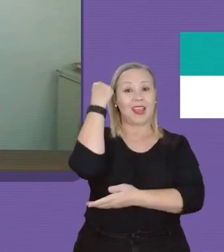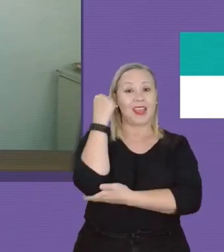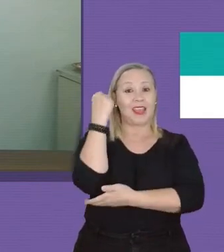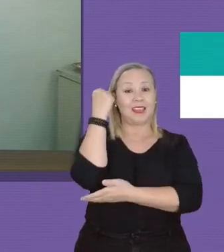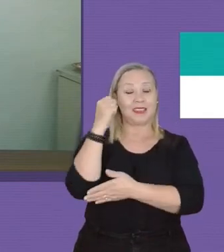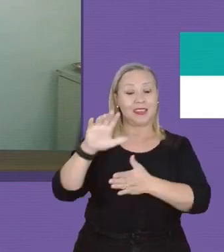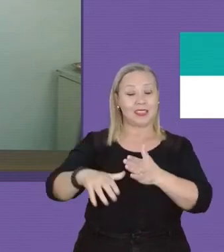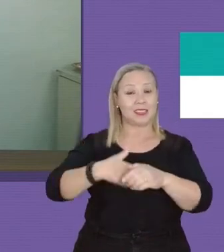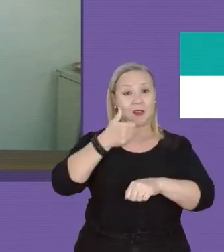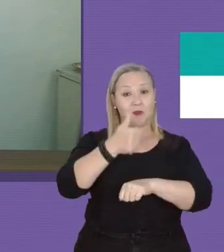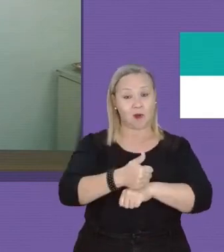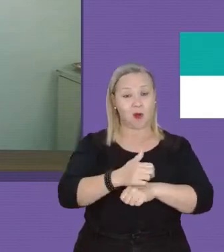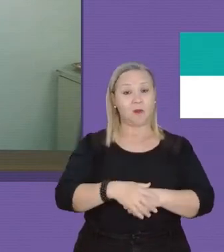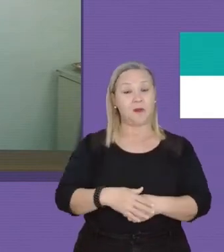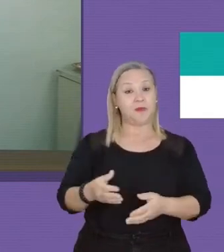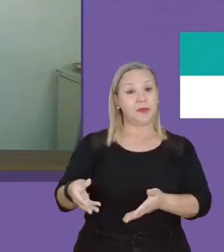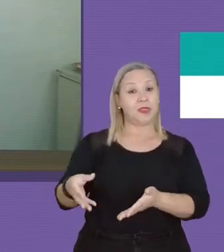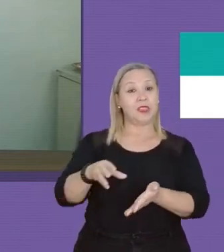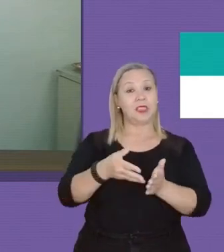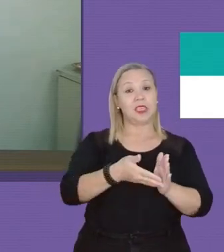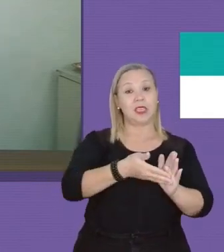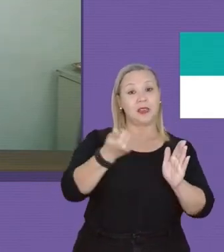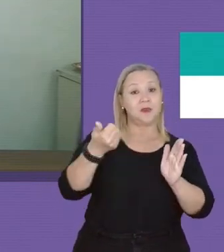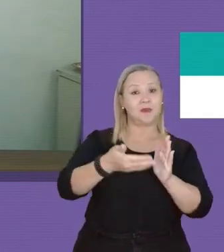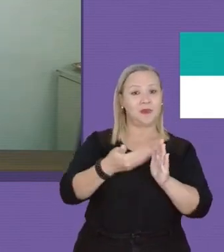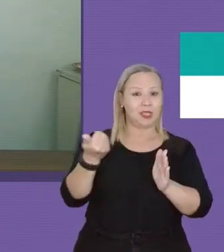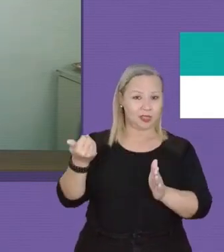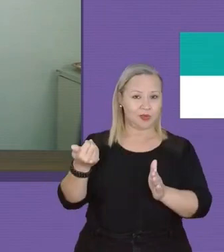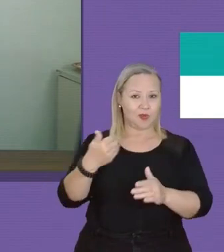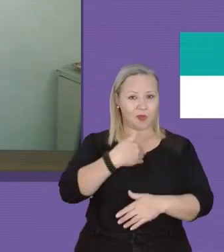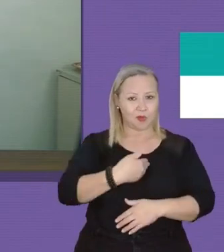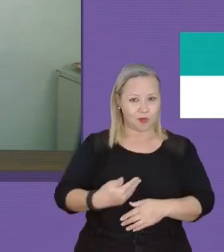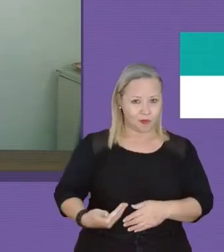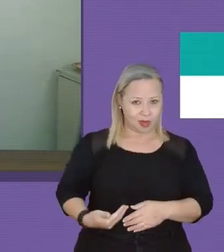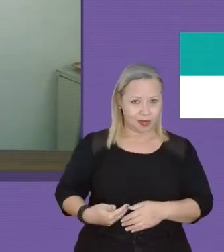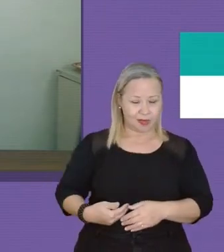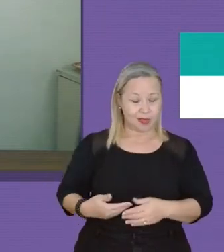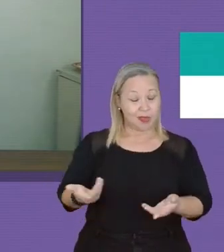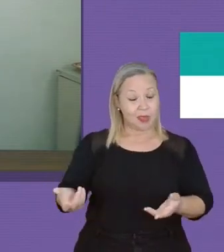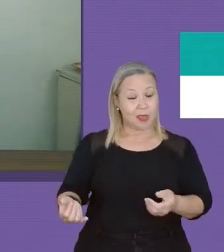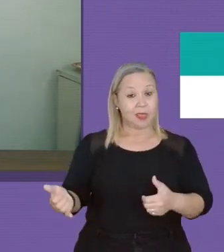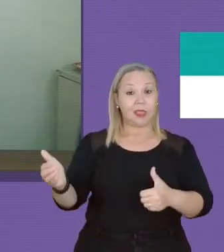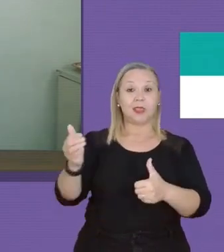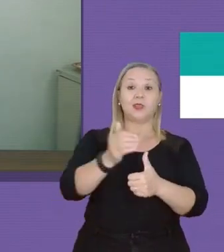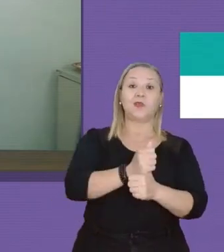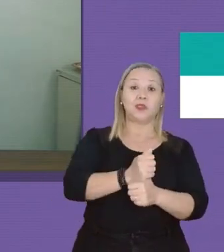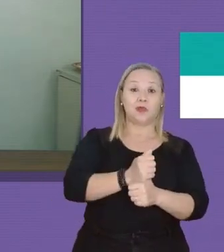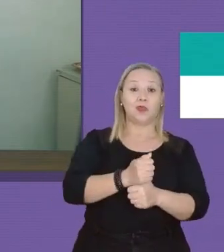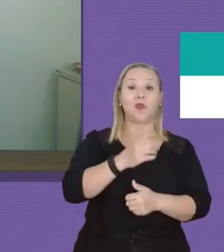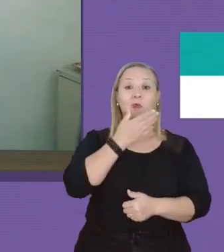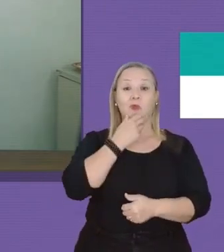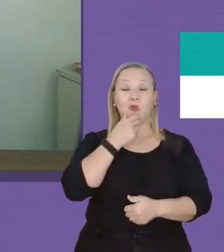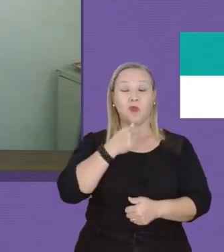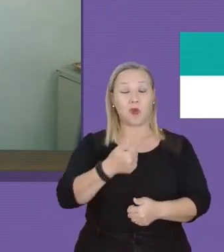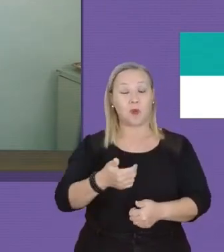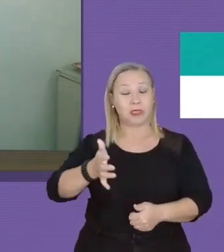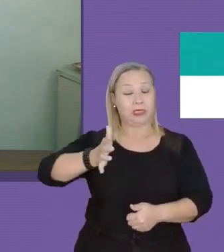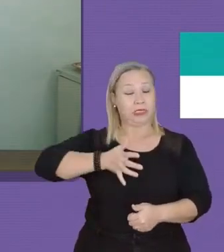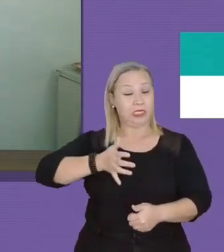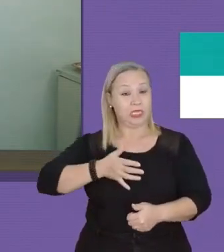meu governo, e colocou em seu lugar um bando formado por homens ricos, machistas,